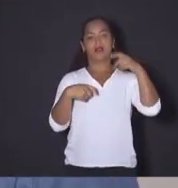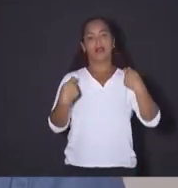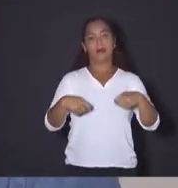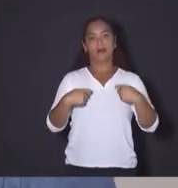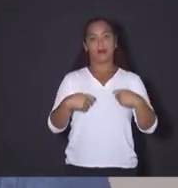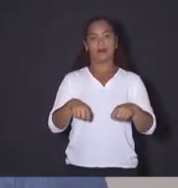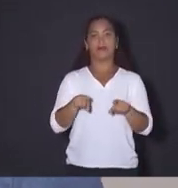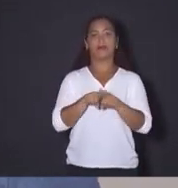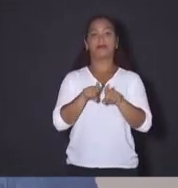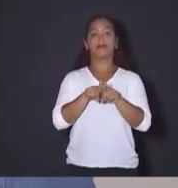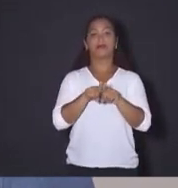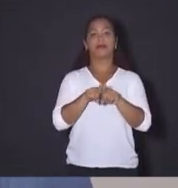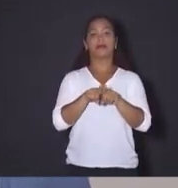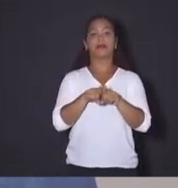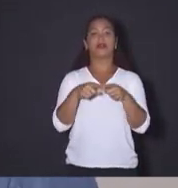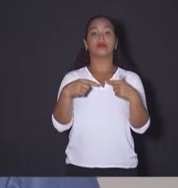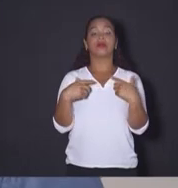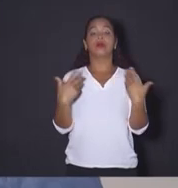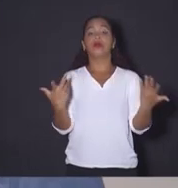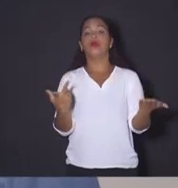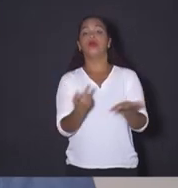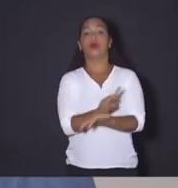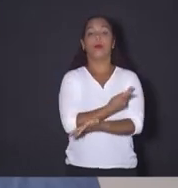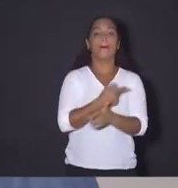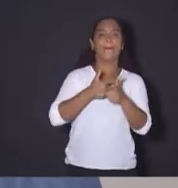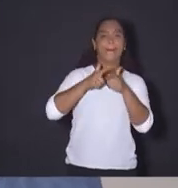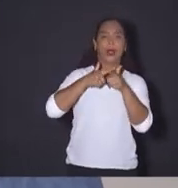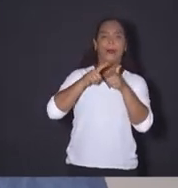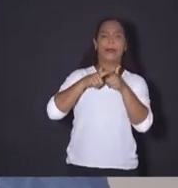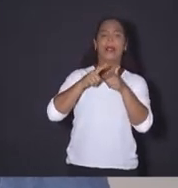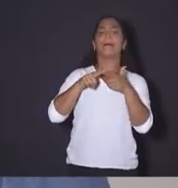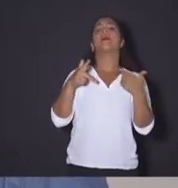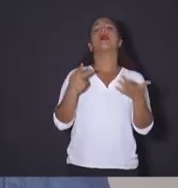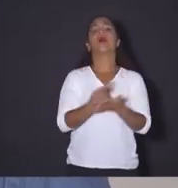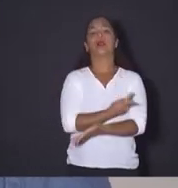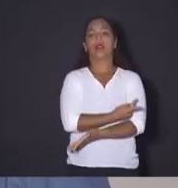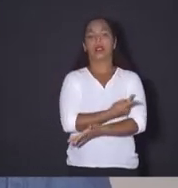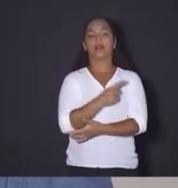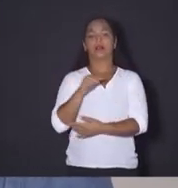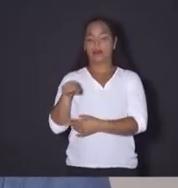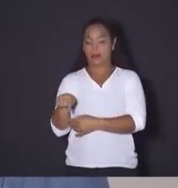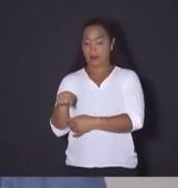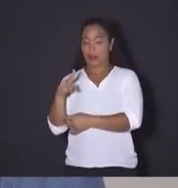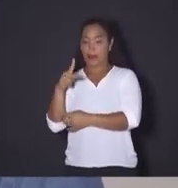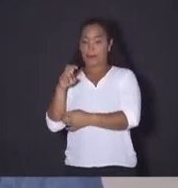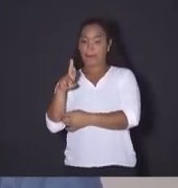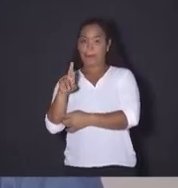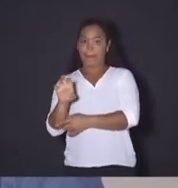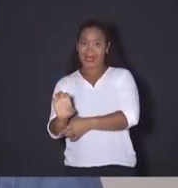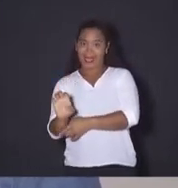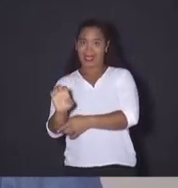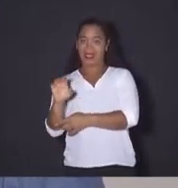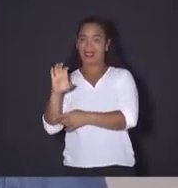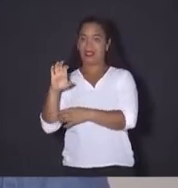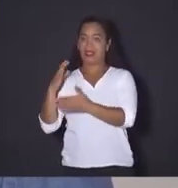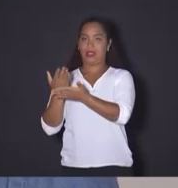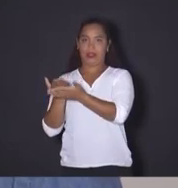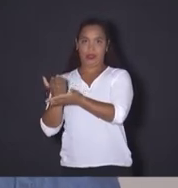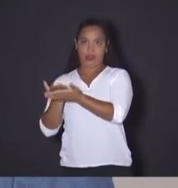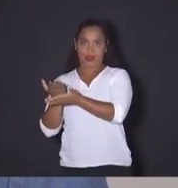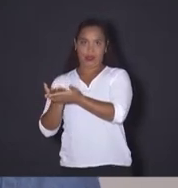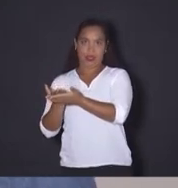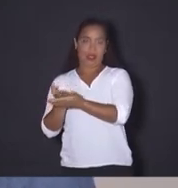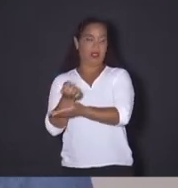e onde está o estrangulamento maior estrangulamento certamente no pré escolar e no ensino médio onde nós temos uma